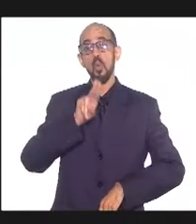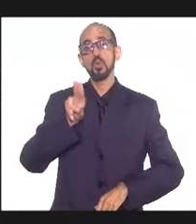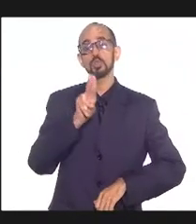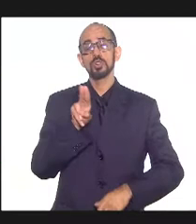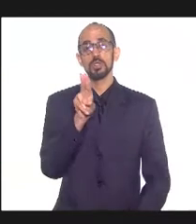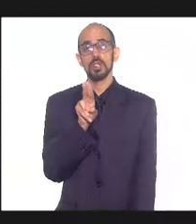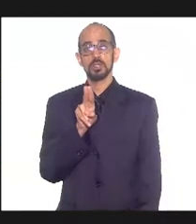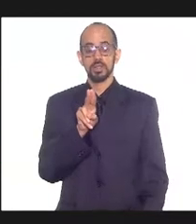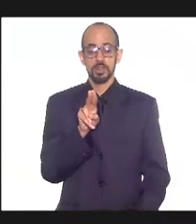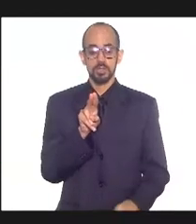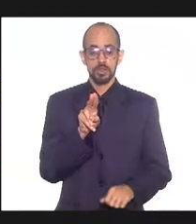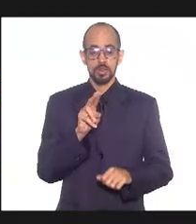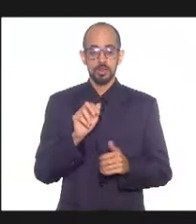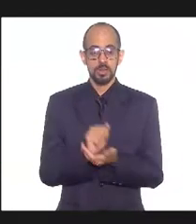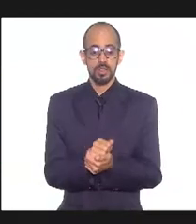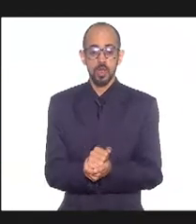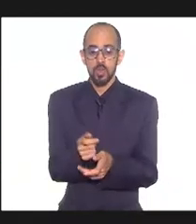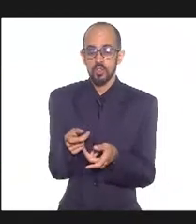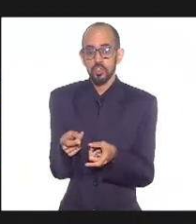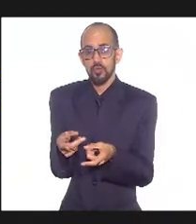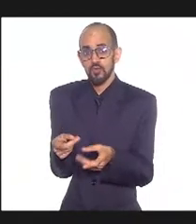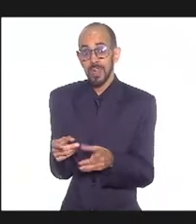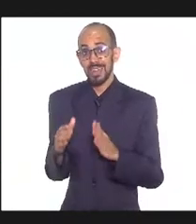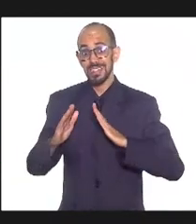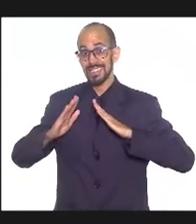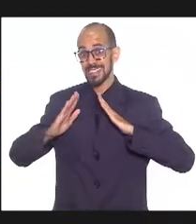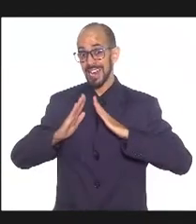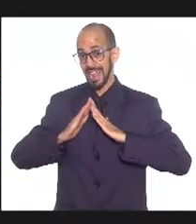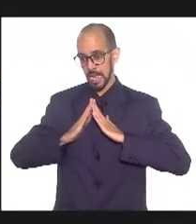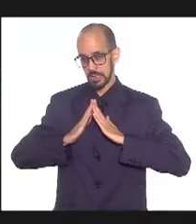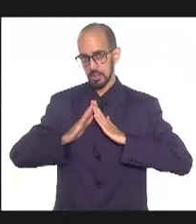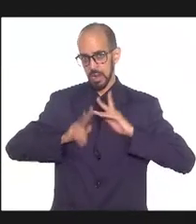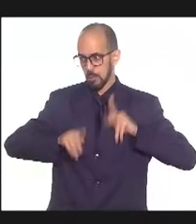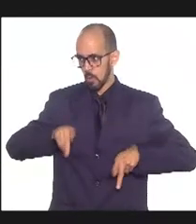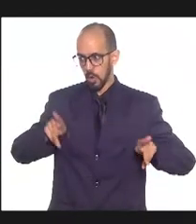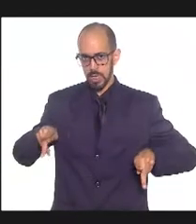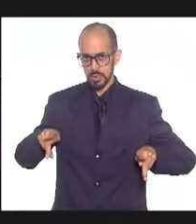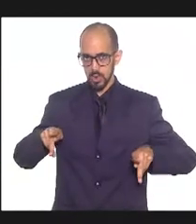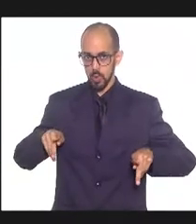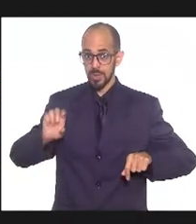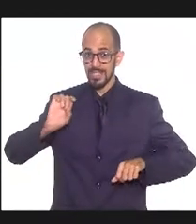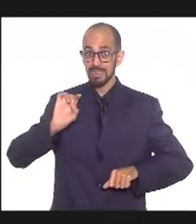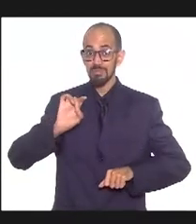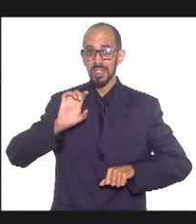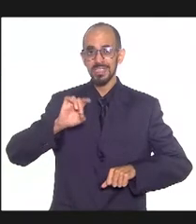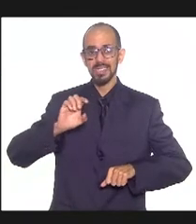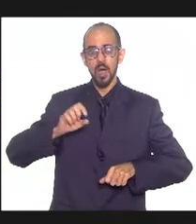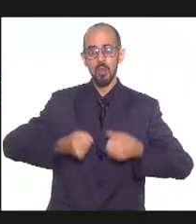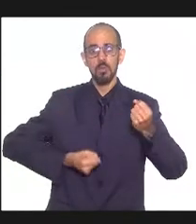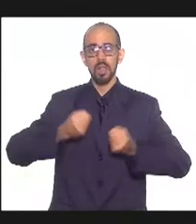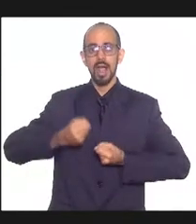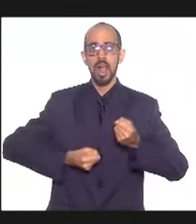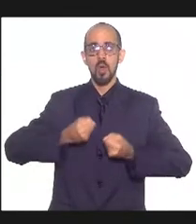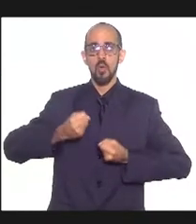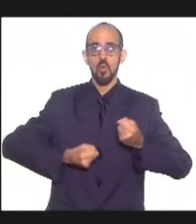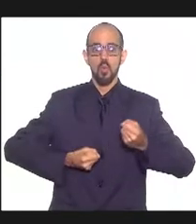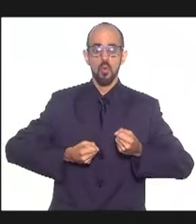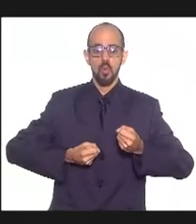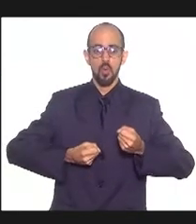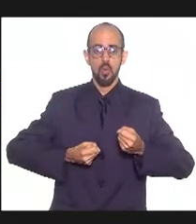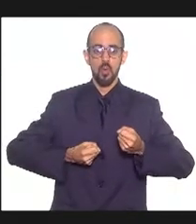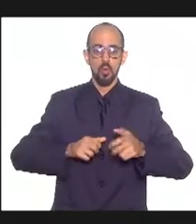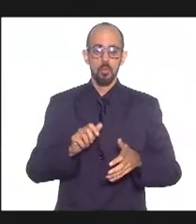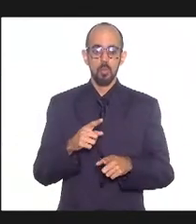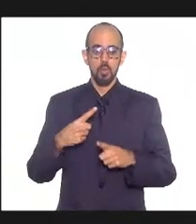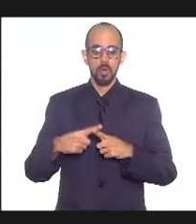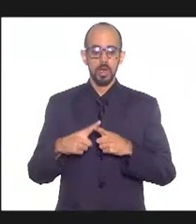ainda para fins comerciais, residencial e especialmente automotivo. Automotivo permite com que a gente se